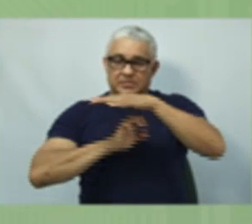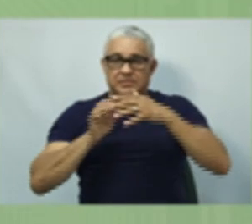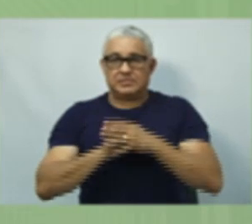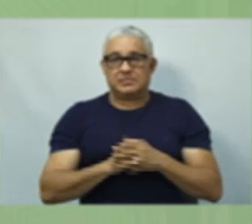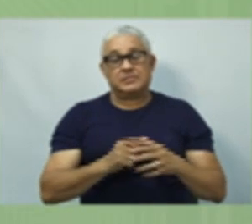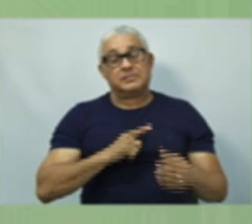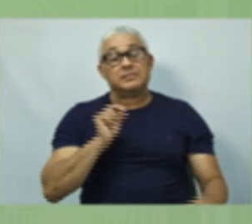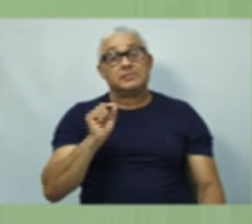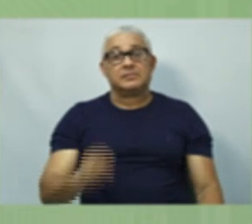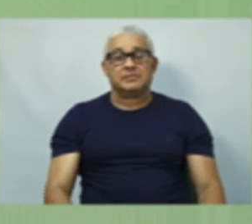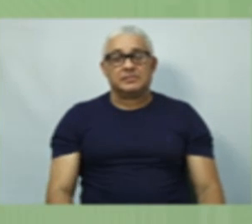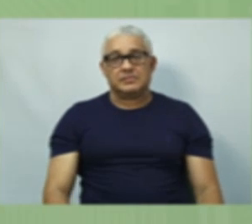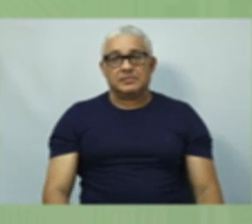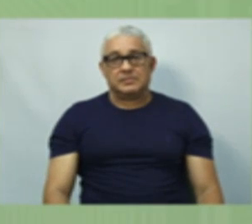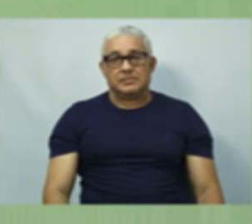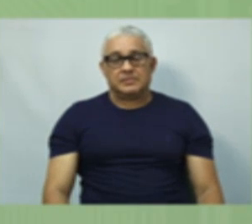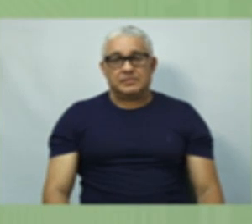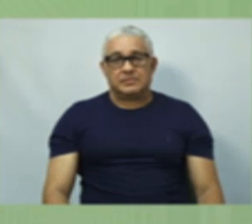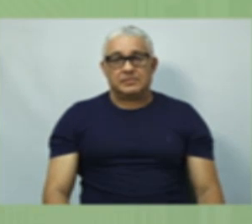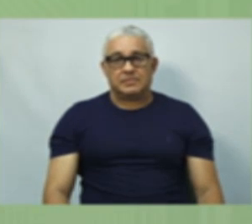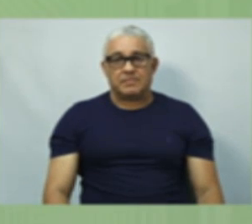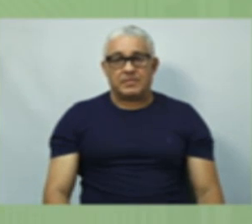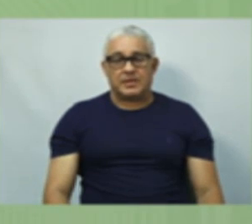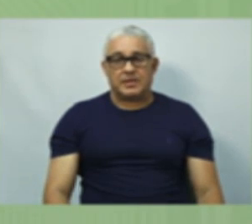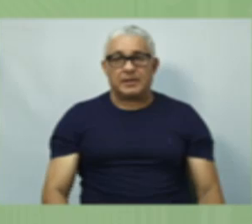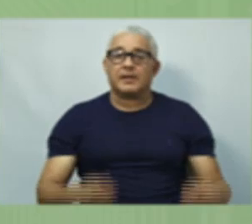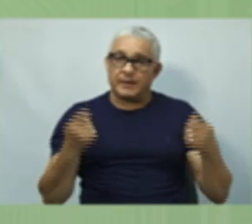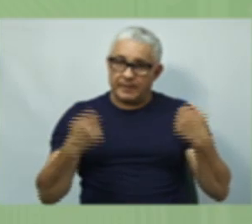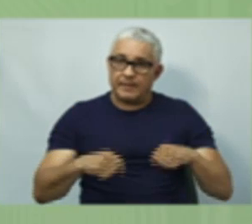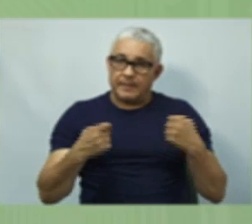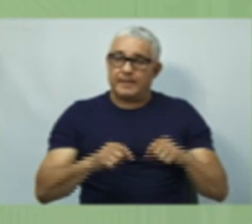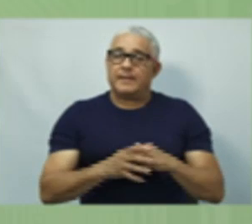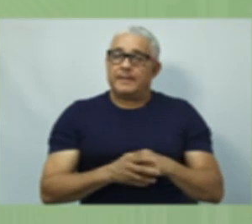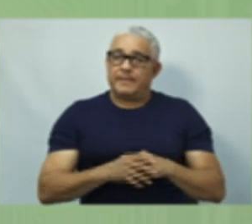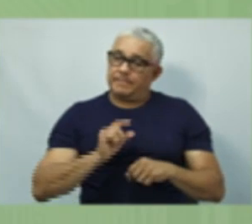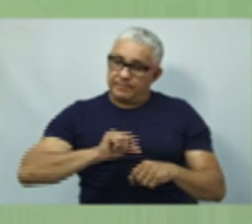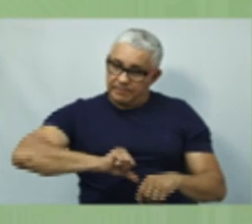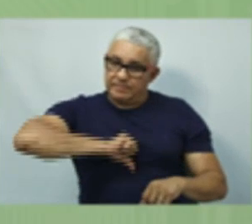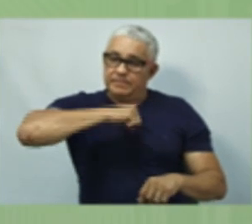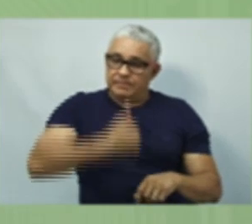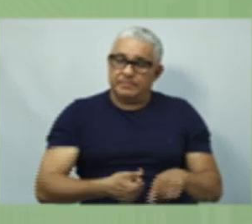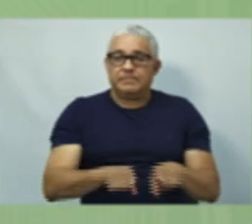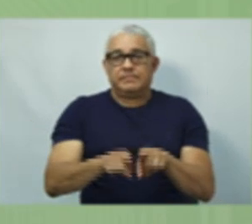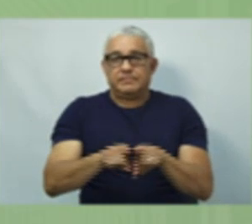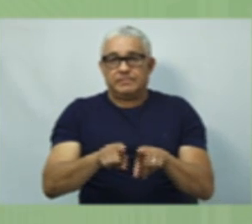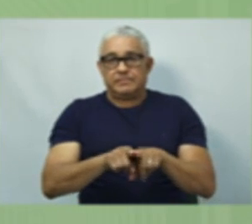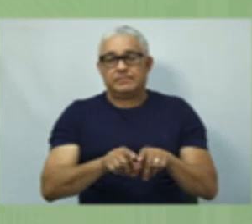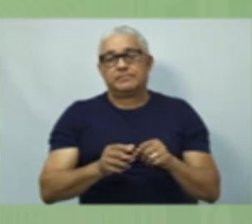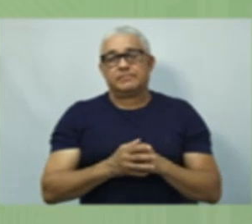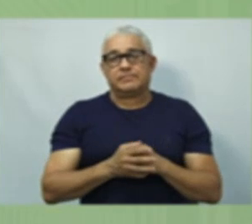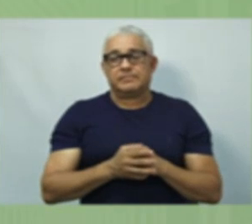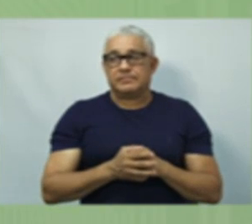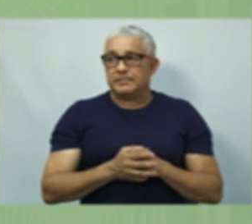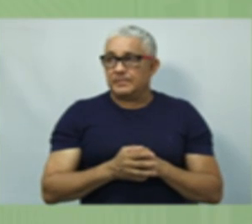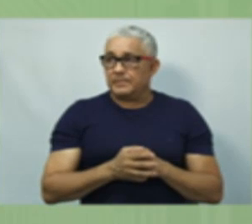elas estão entre a necessidade de autorrealização e a necessidade de estima.